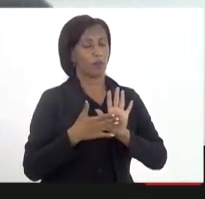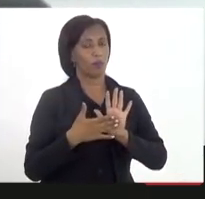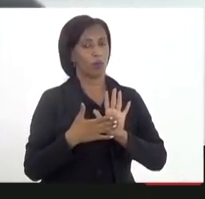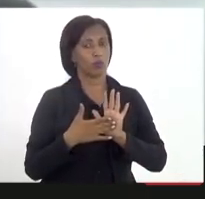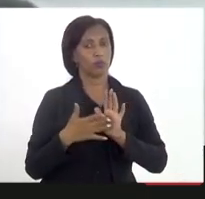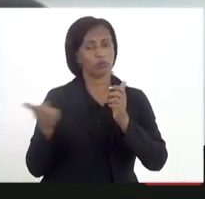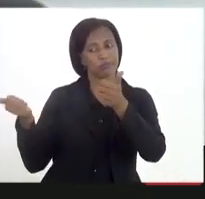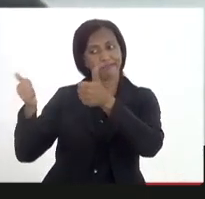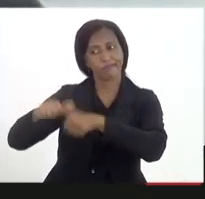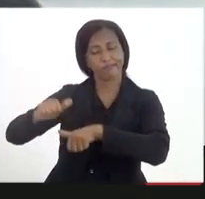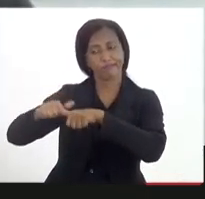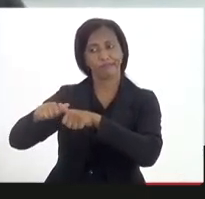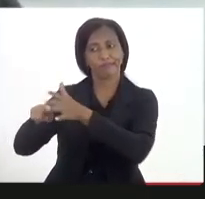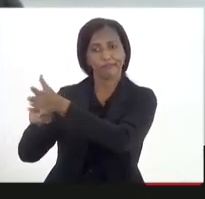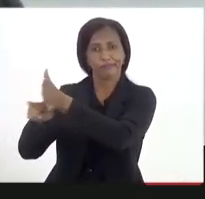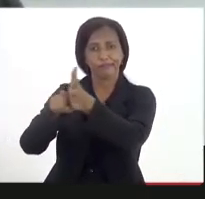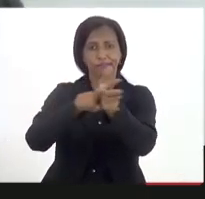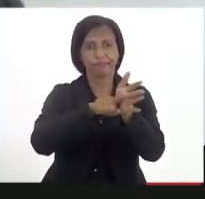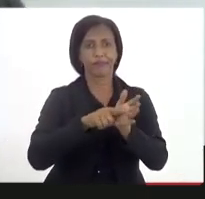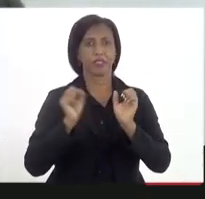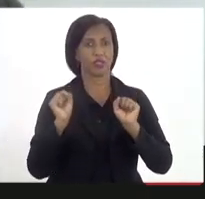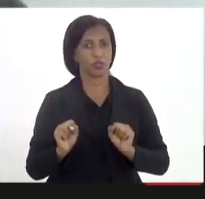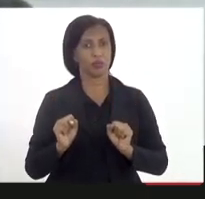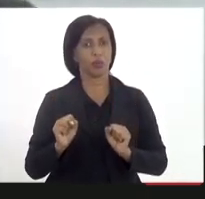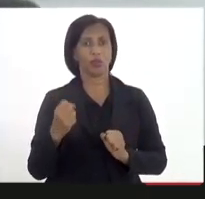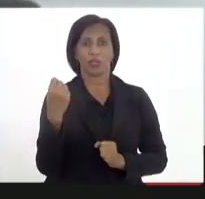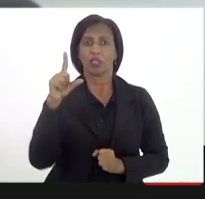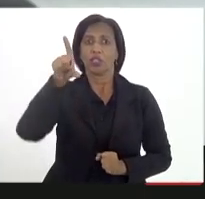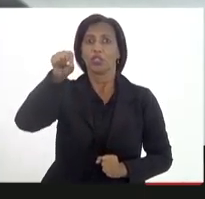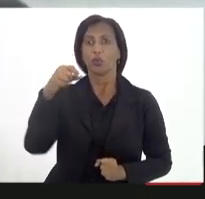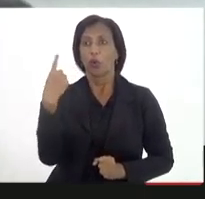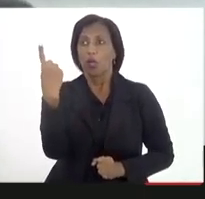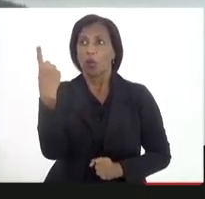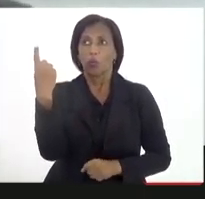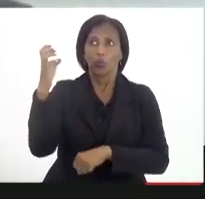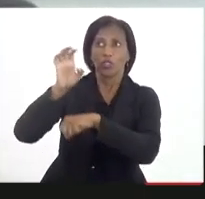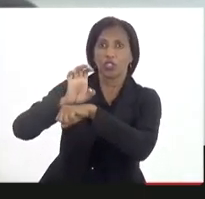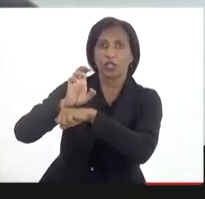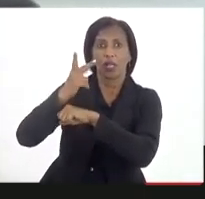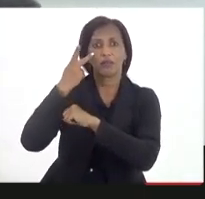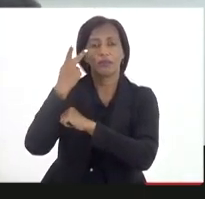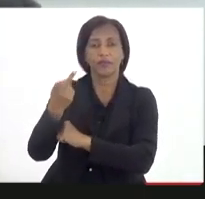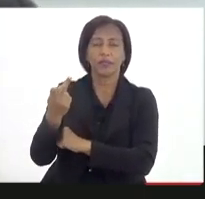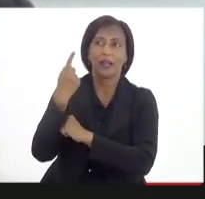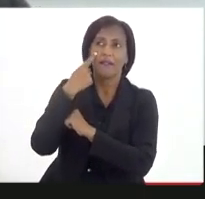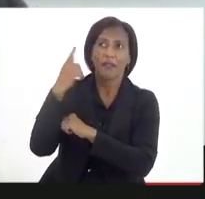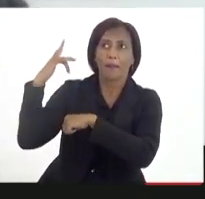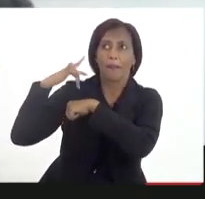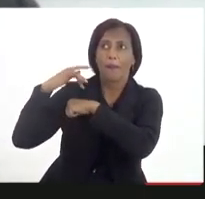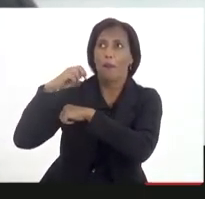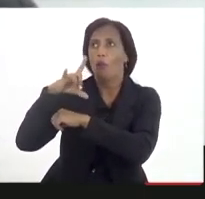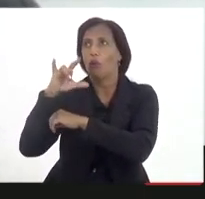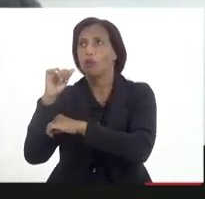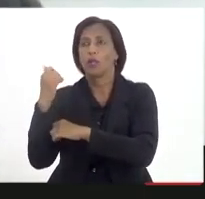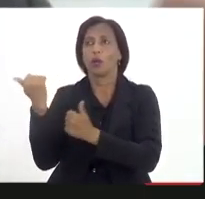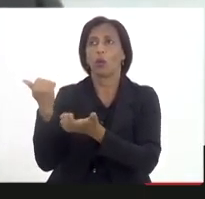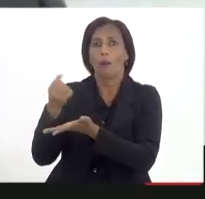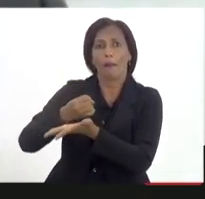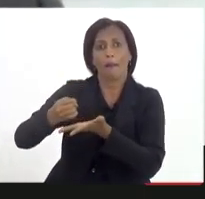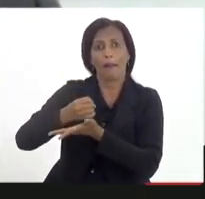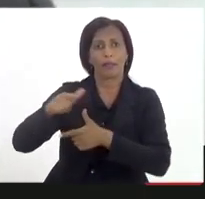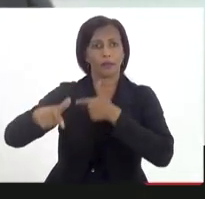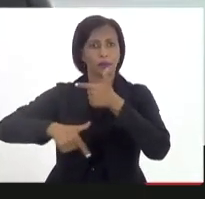diligência que a gente possa estabelecer aqui um estado para visitar e adotá-lo como paradigma como modelo como base de trabalho então